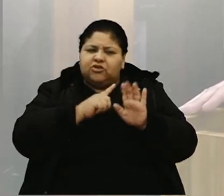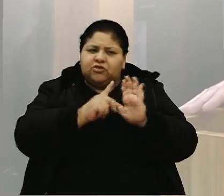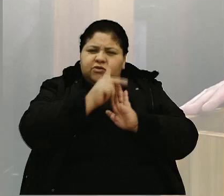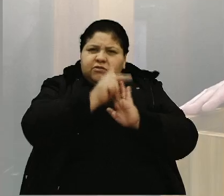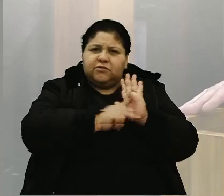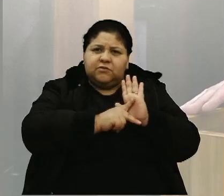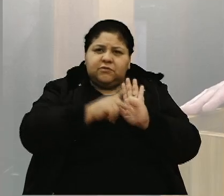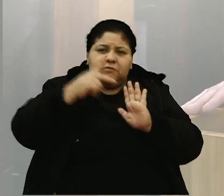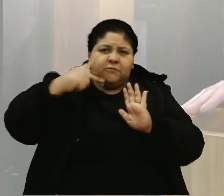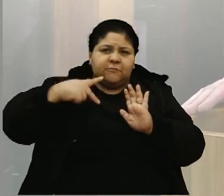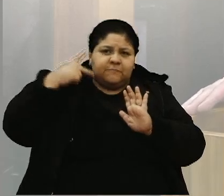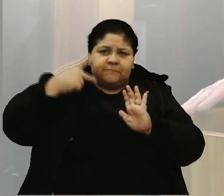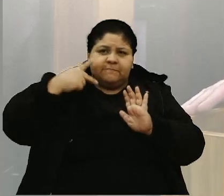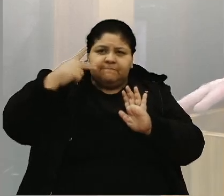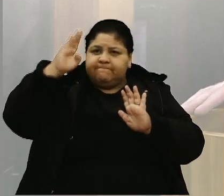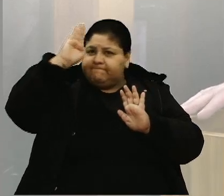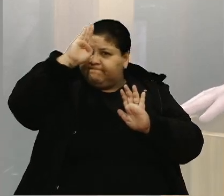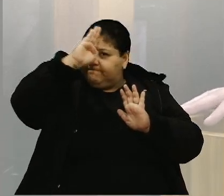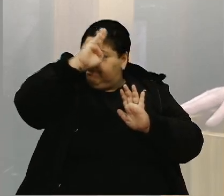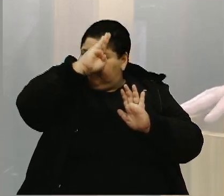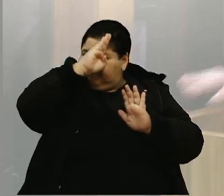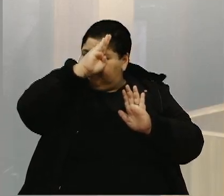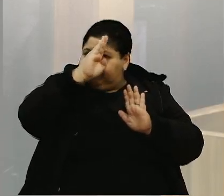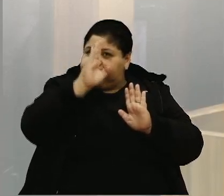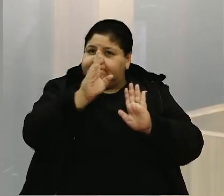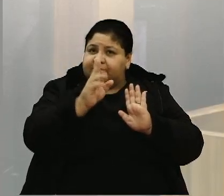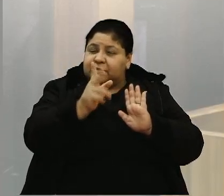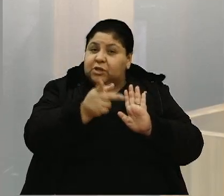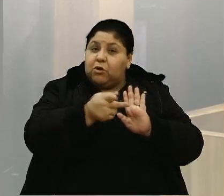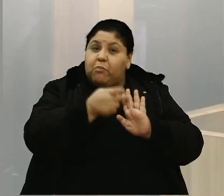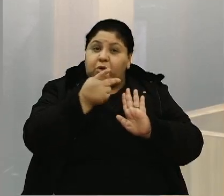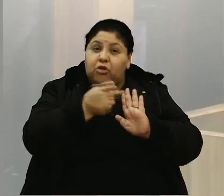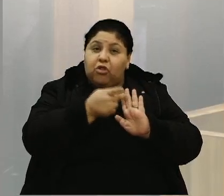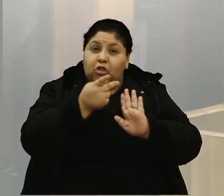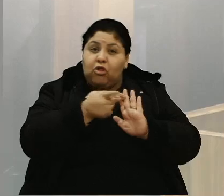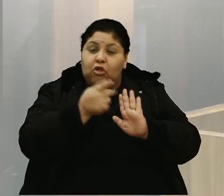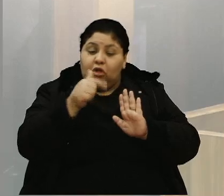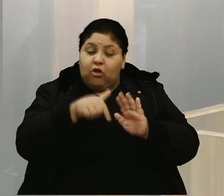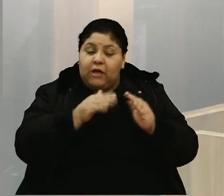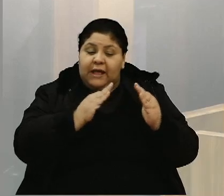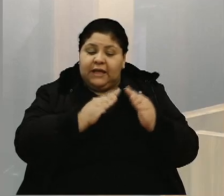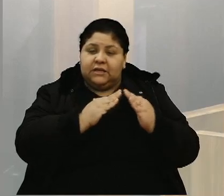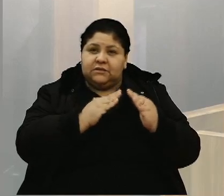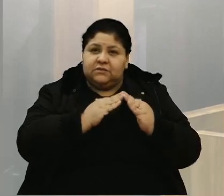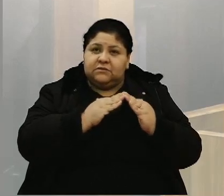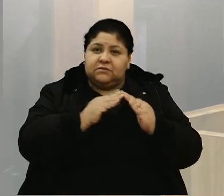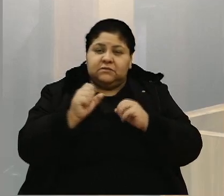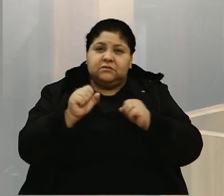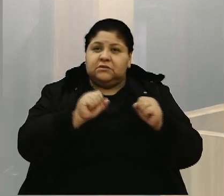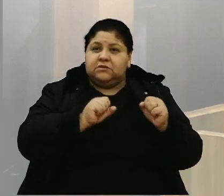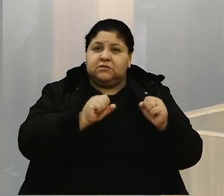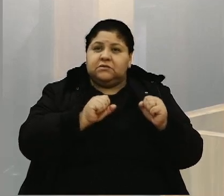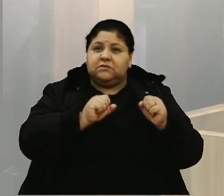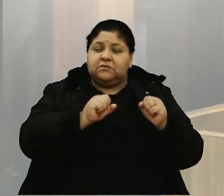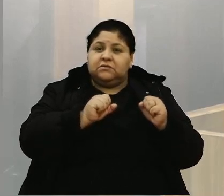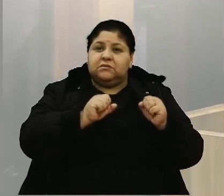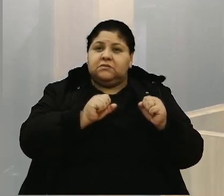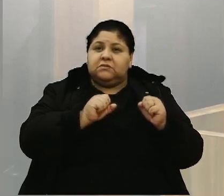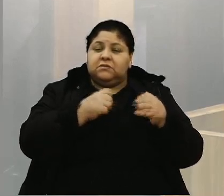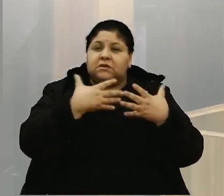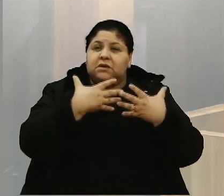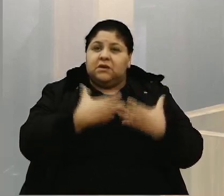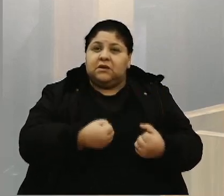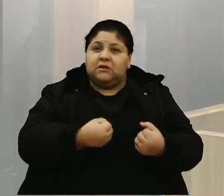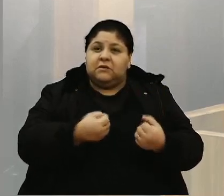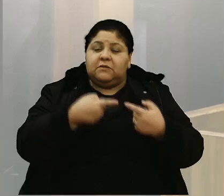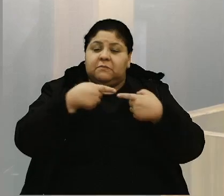vereador Bressan acabou de protocolar nessa casa, que possa permitir parcerias,